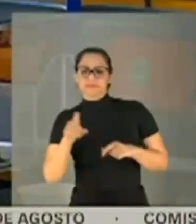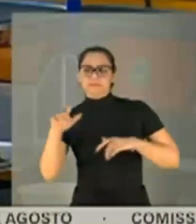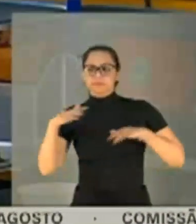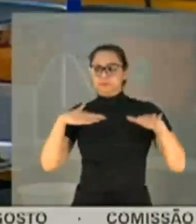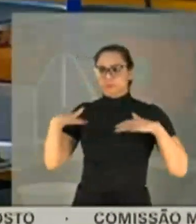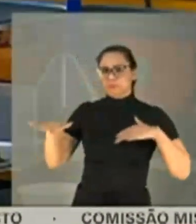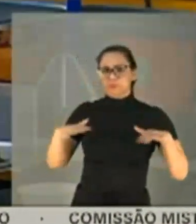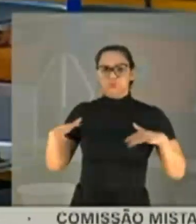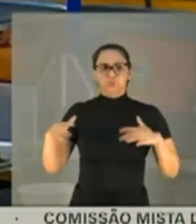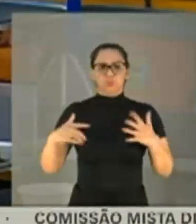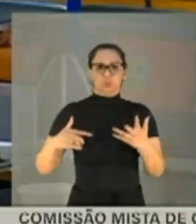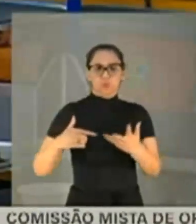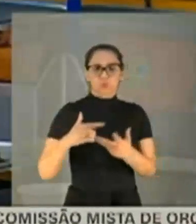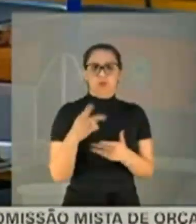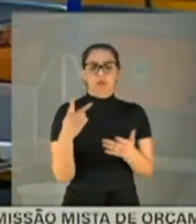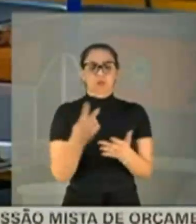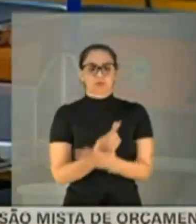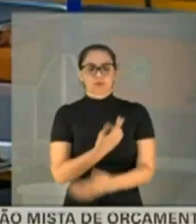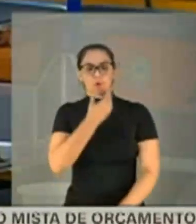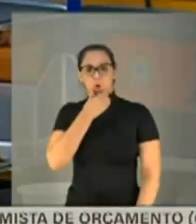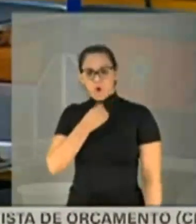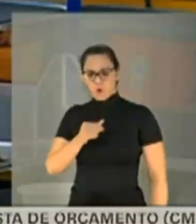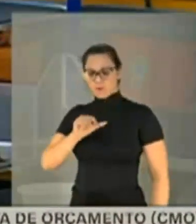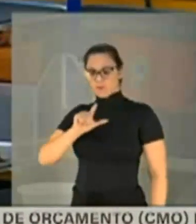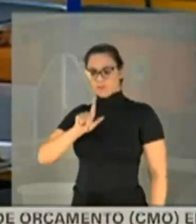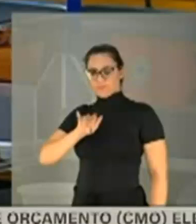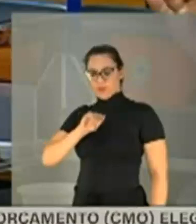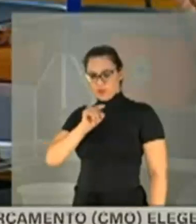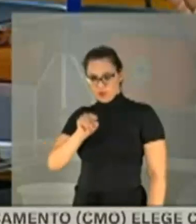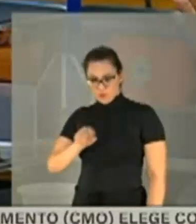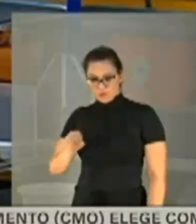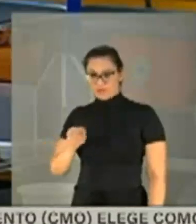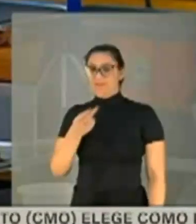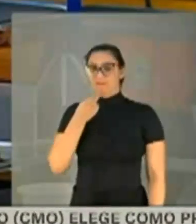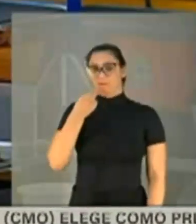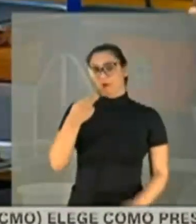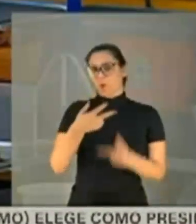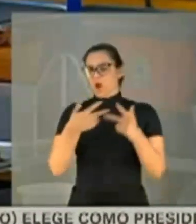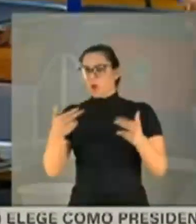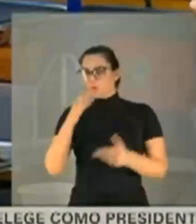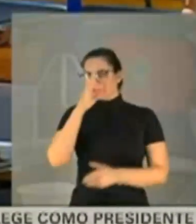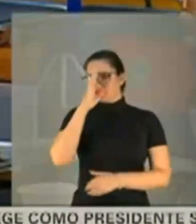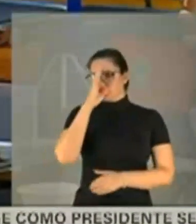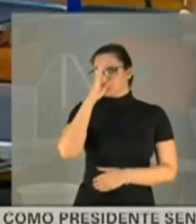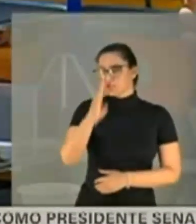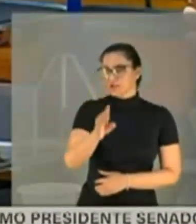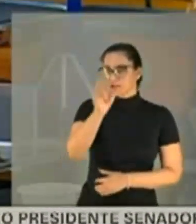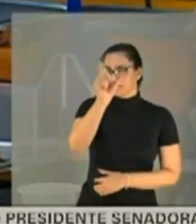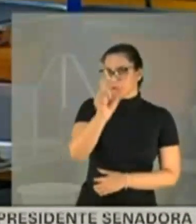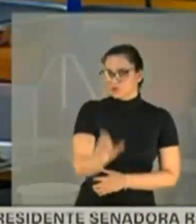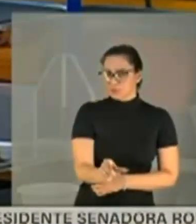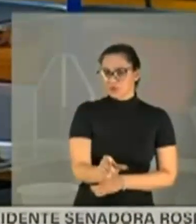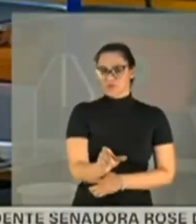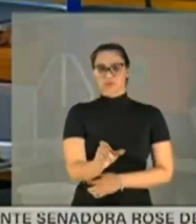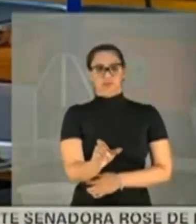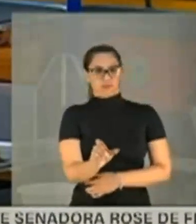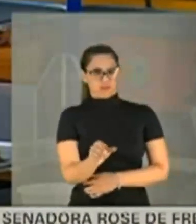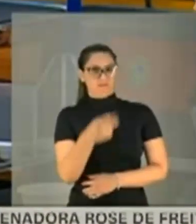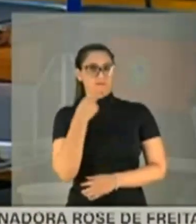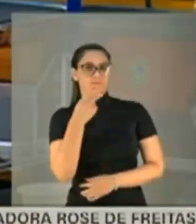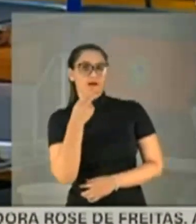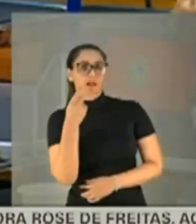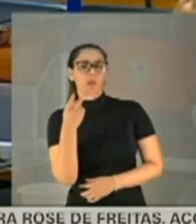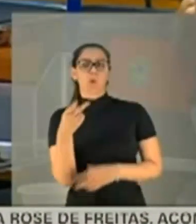movimentação, o senhor Luiz Miranda reportou algo diretamente ao senhor? Reportou